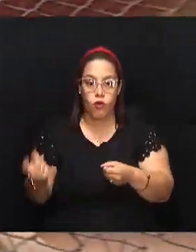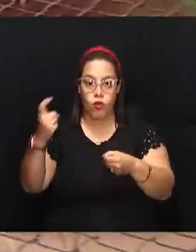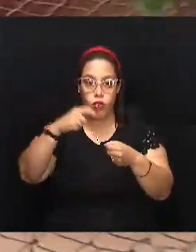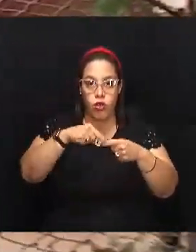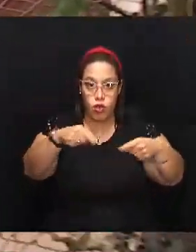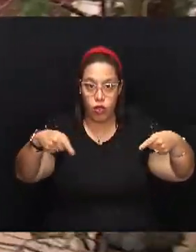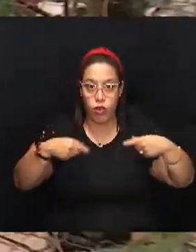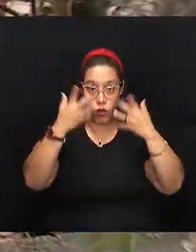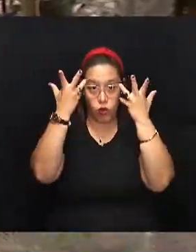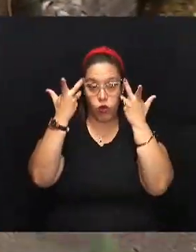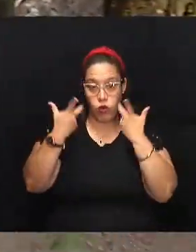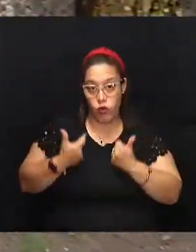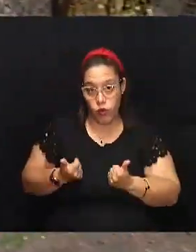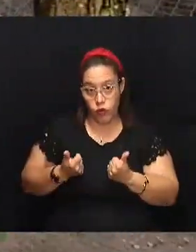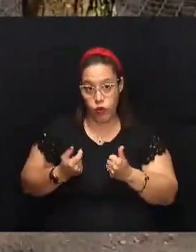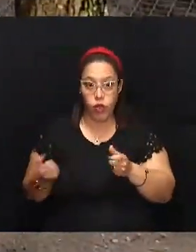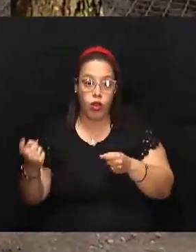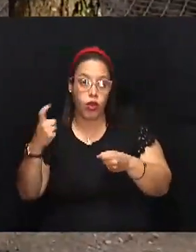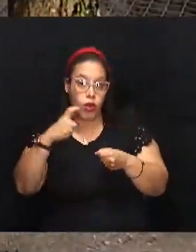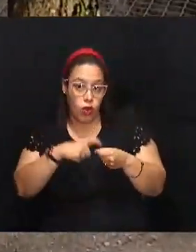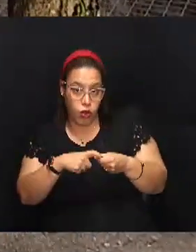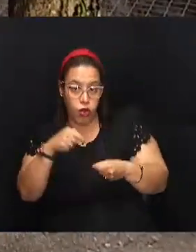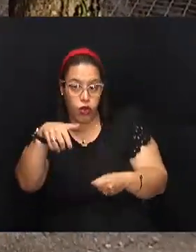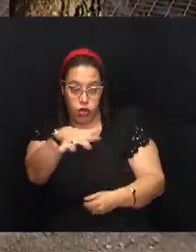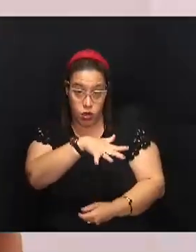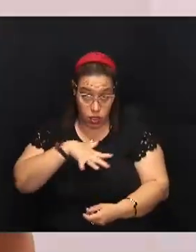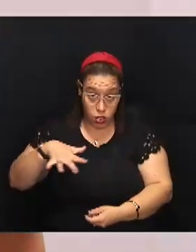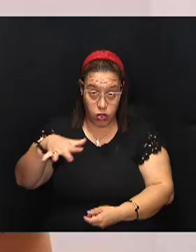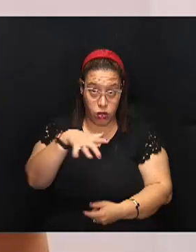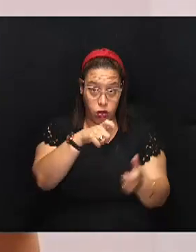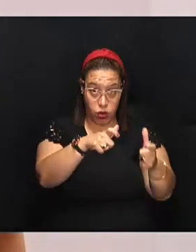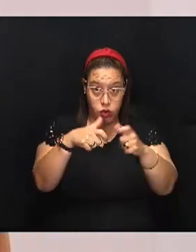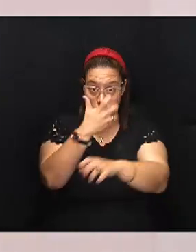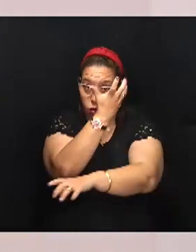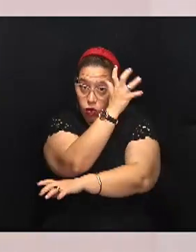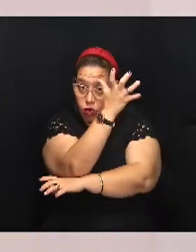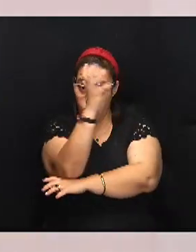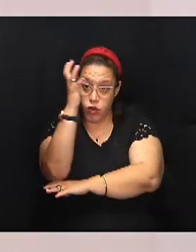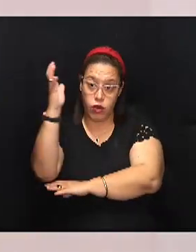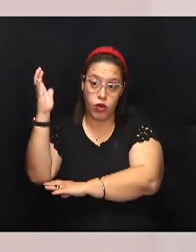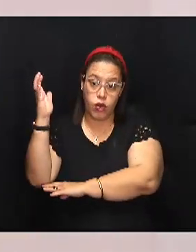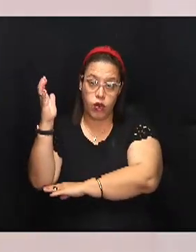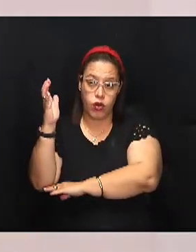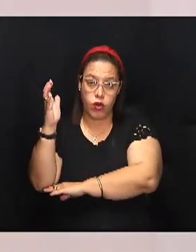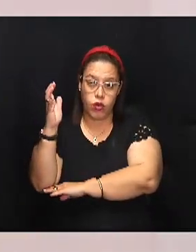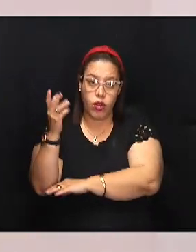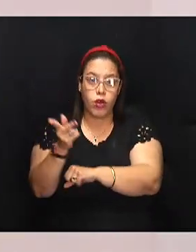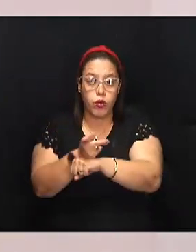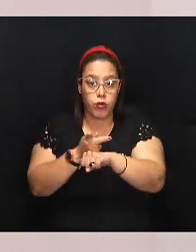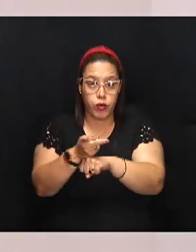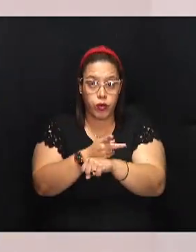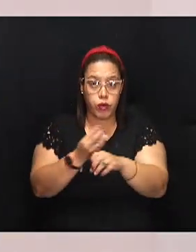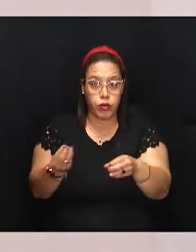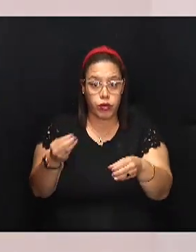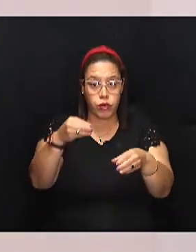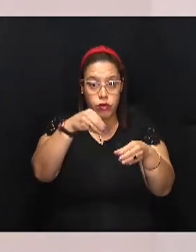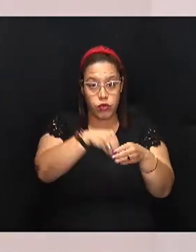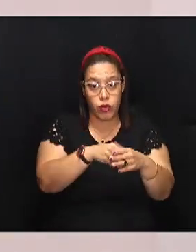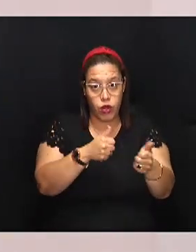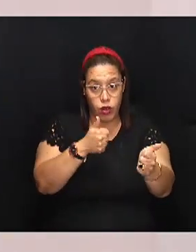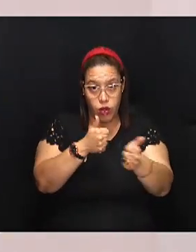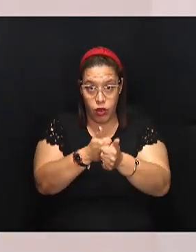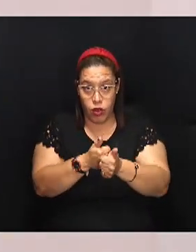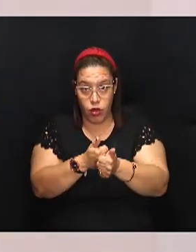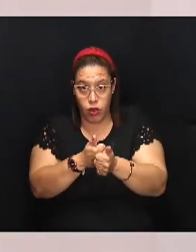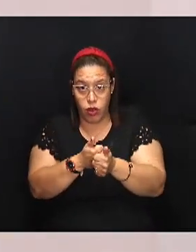ambiente natural. Ela vai ser reintroduzida aqui na região mesmo, em alguma mata aqui da região, é isso? A gente procura reintroduzir num local próximo ao que